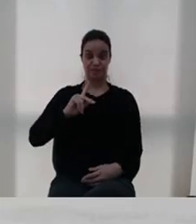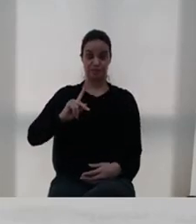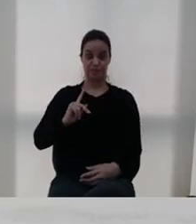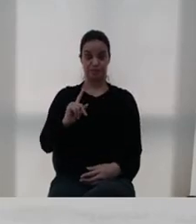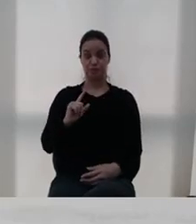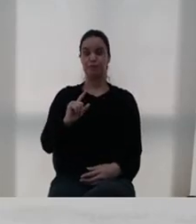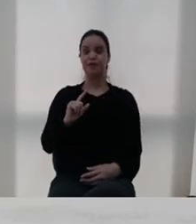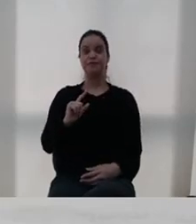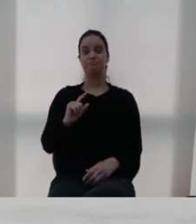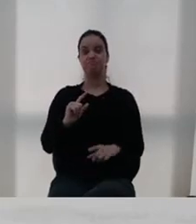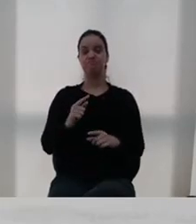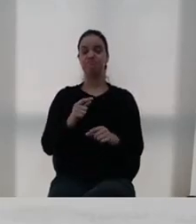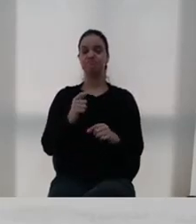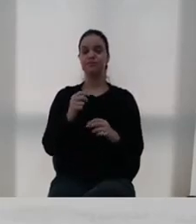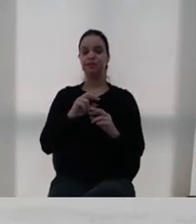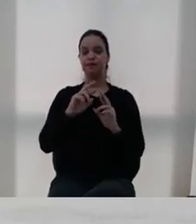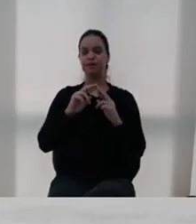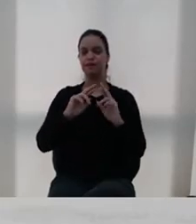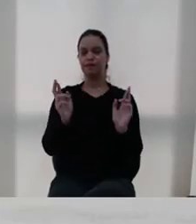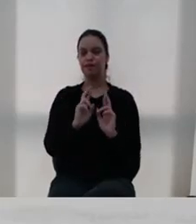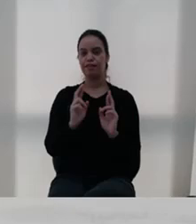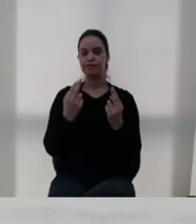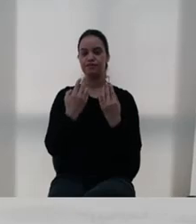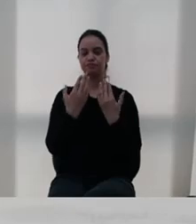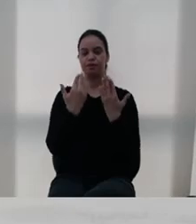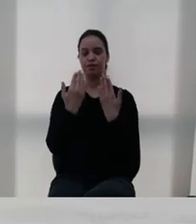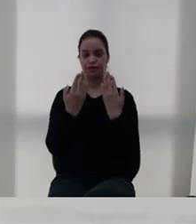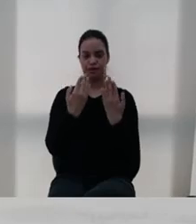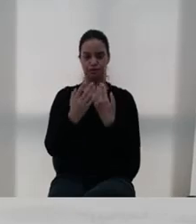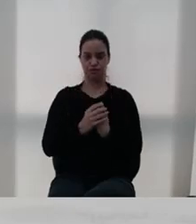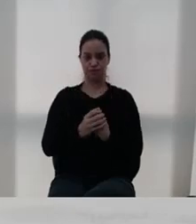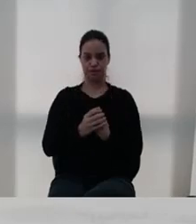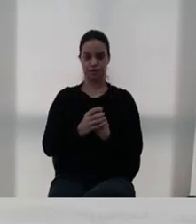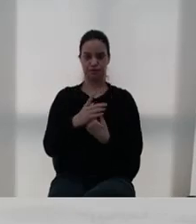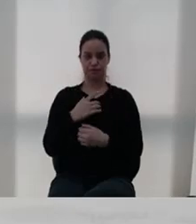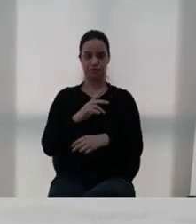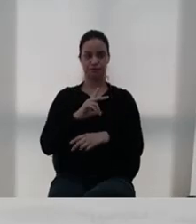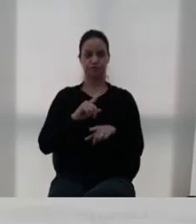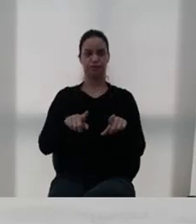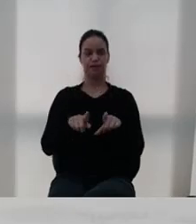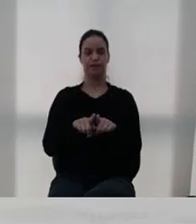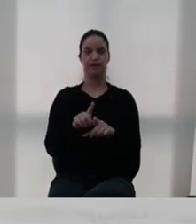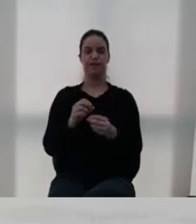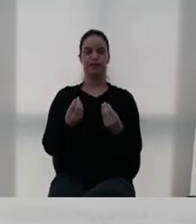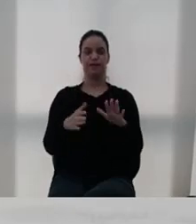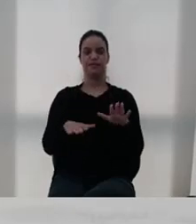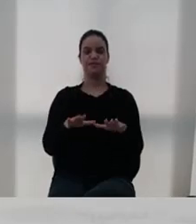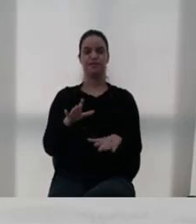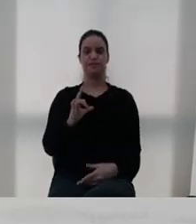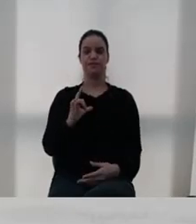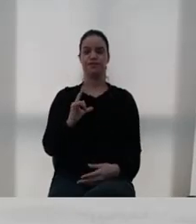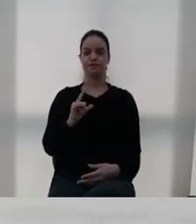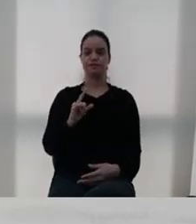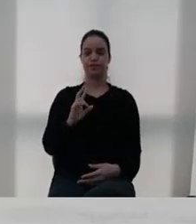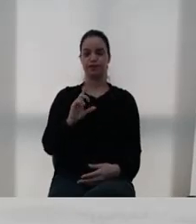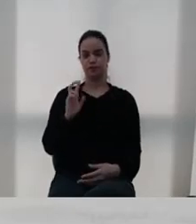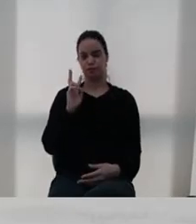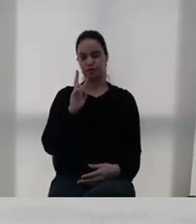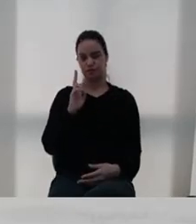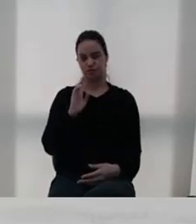em Santo Amaro para o atendimento. Nós falávamos antes do início da sessão, temos uma particularidade que, historicamente,